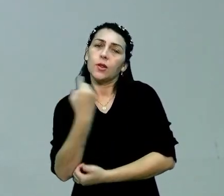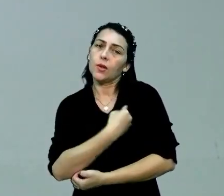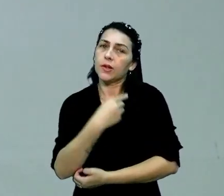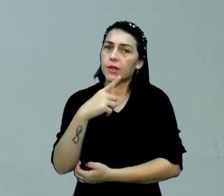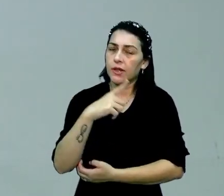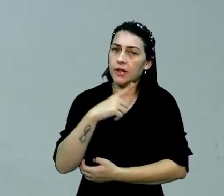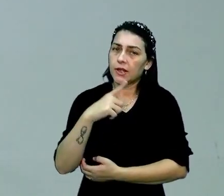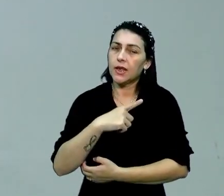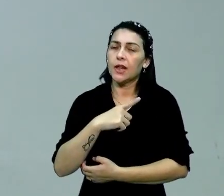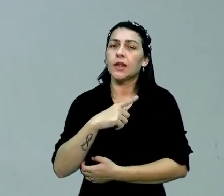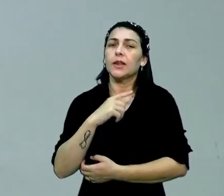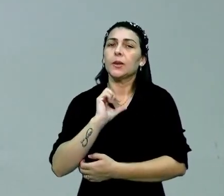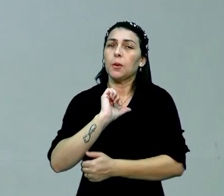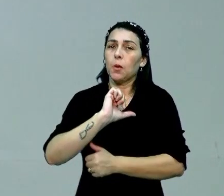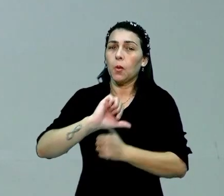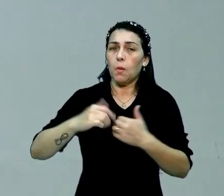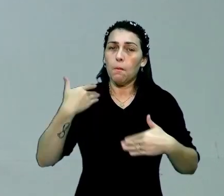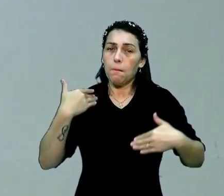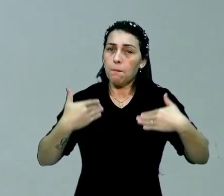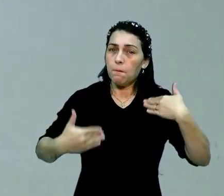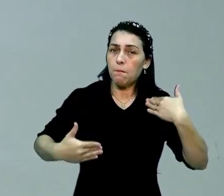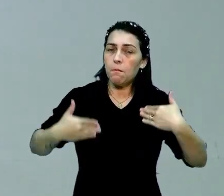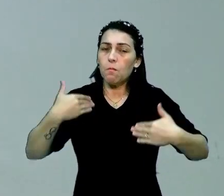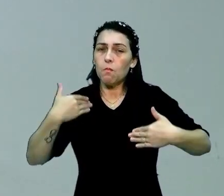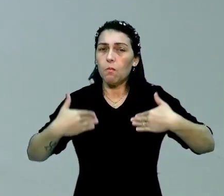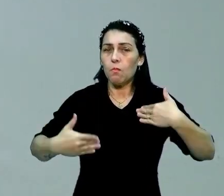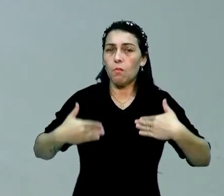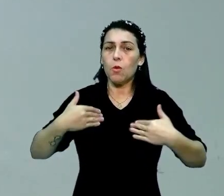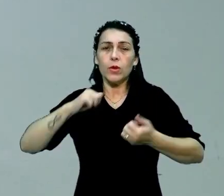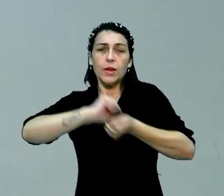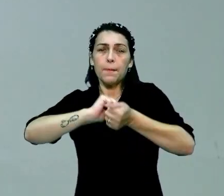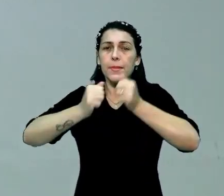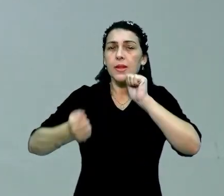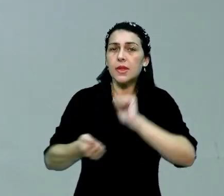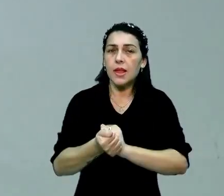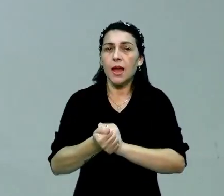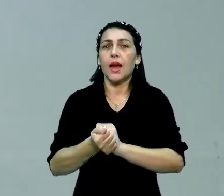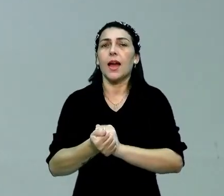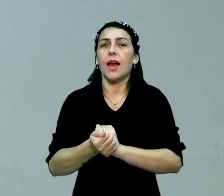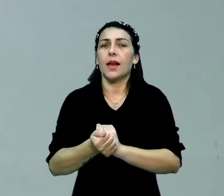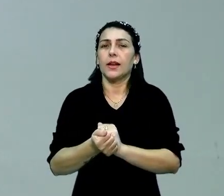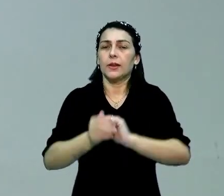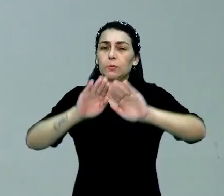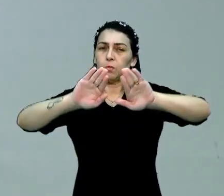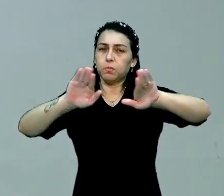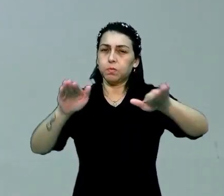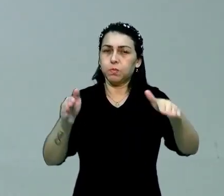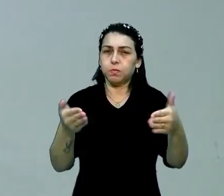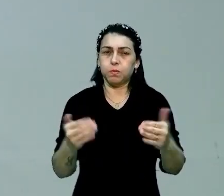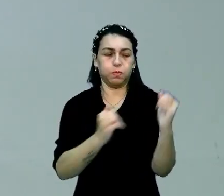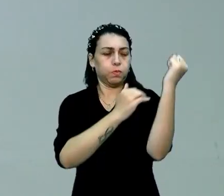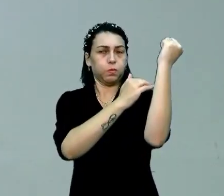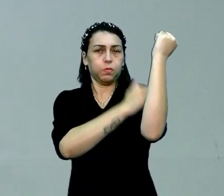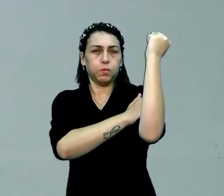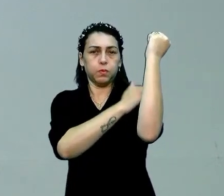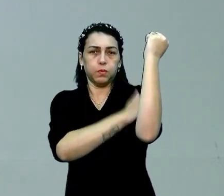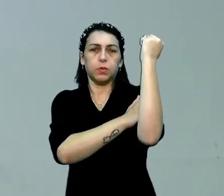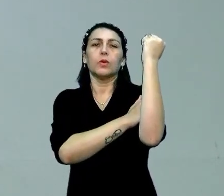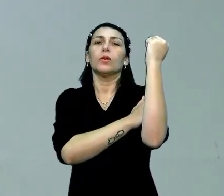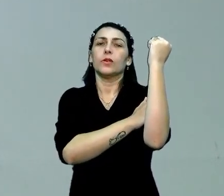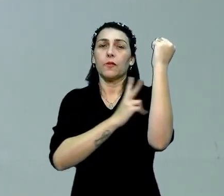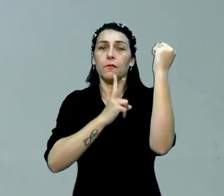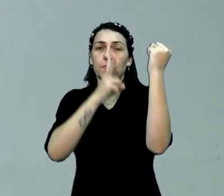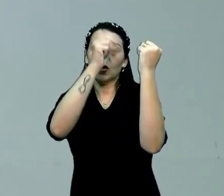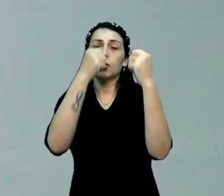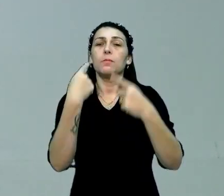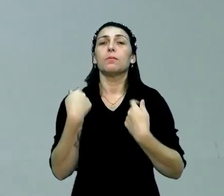que moldar o corpo como um instrumento de guerra. Então eram corpos mais robustos, mais fortes, mais fortalecidos,